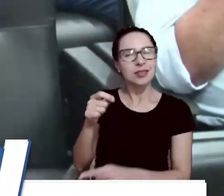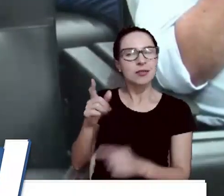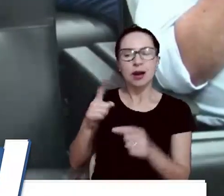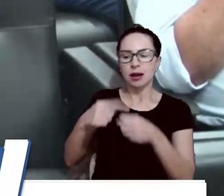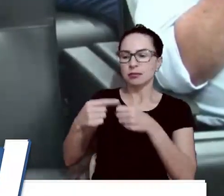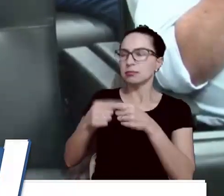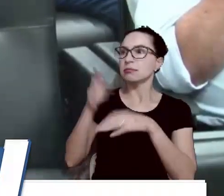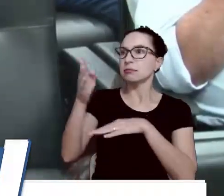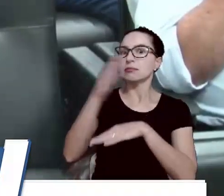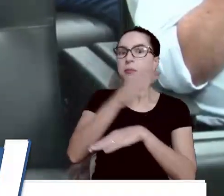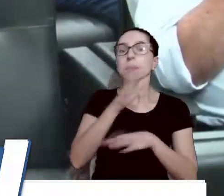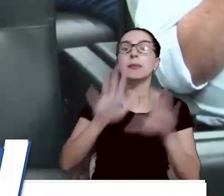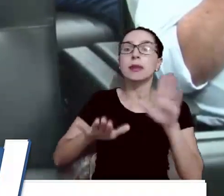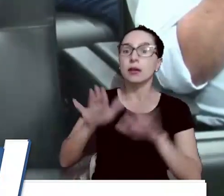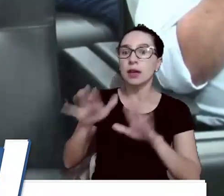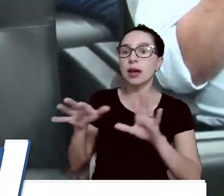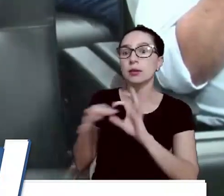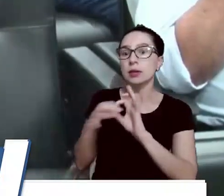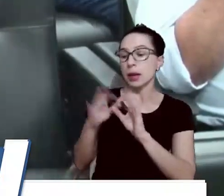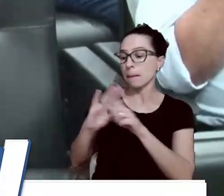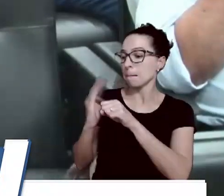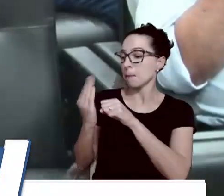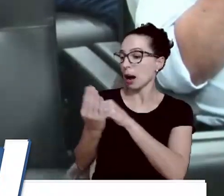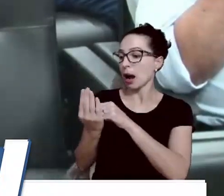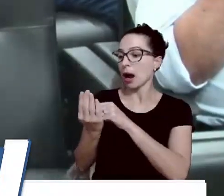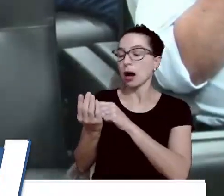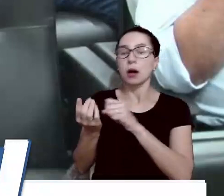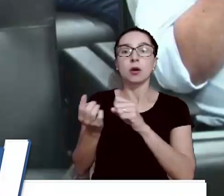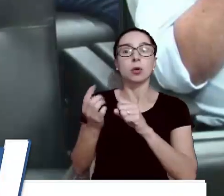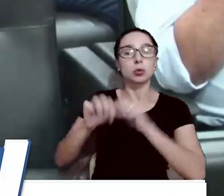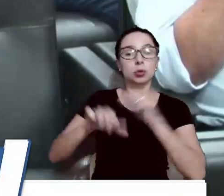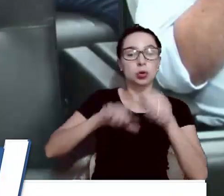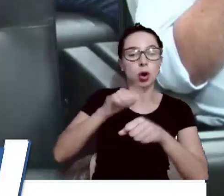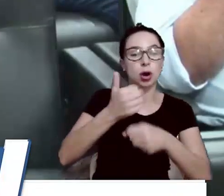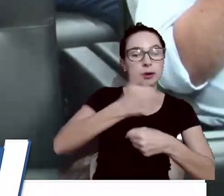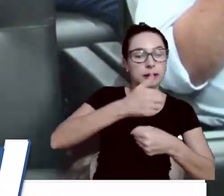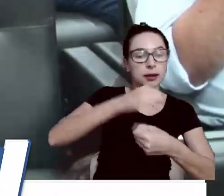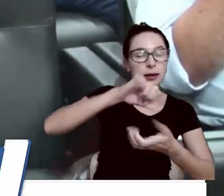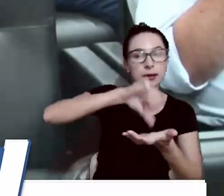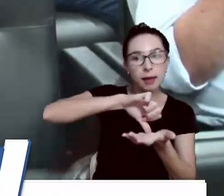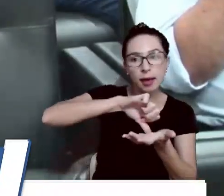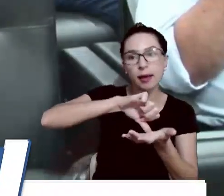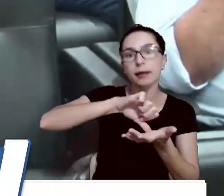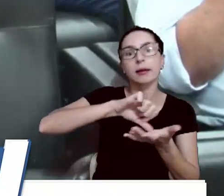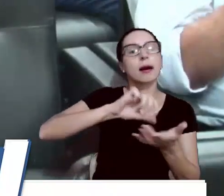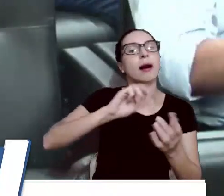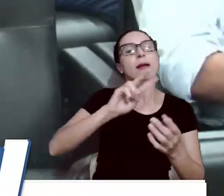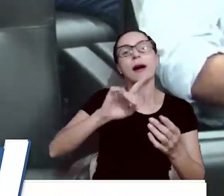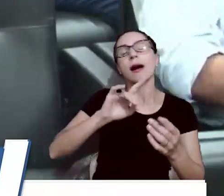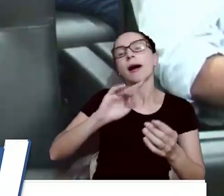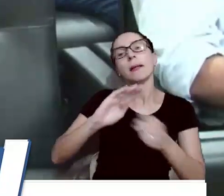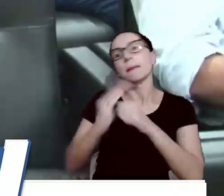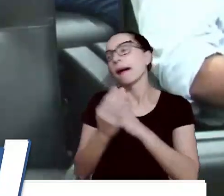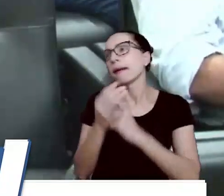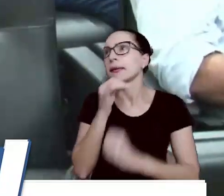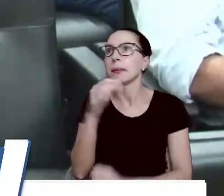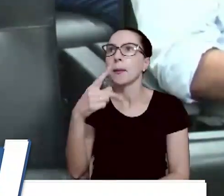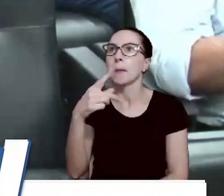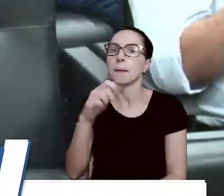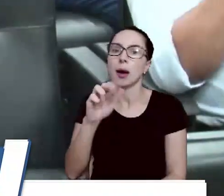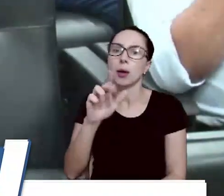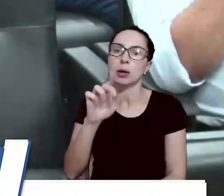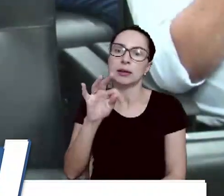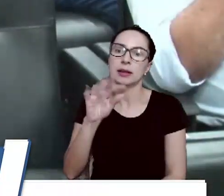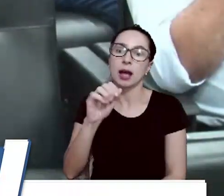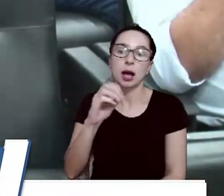faz a interligação de um bairro, vai para o centro e tem que ir, por exemplo, para o Jardim Paulistano, ela tem que fazer uma correria, porque